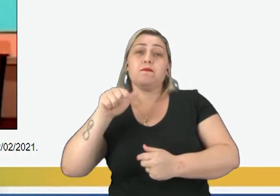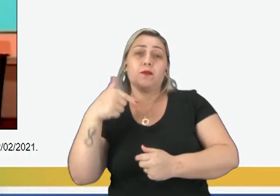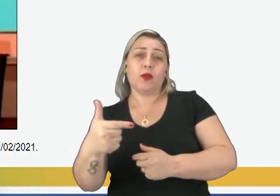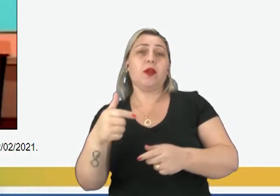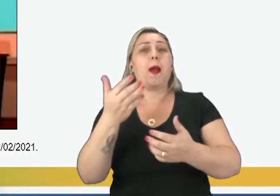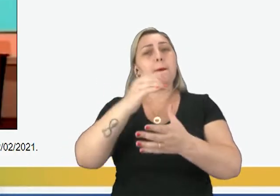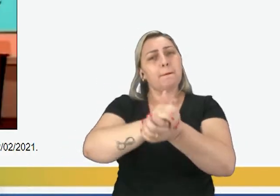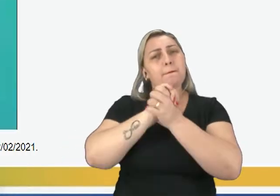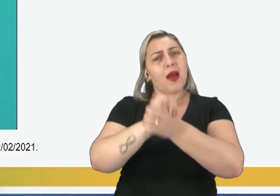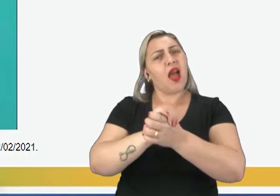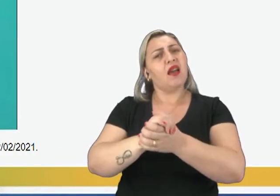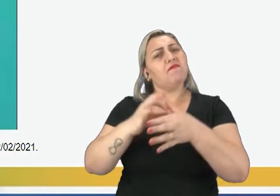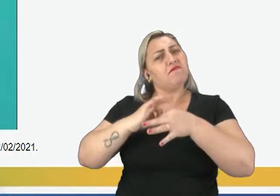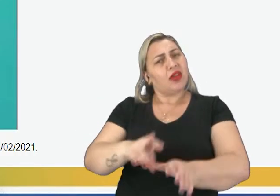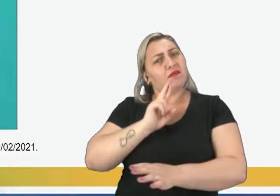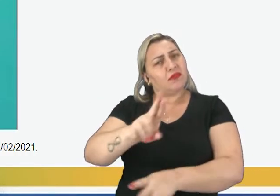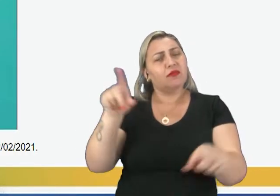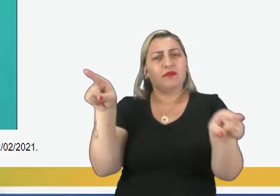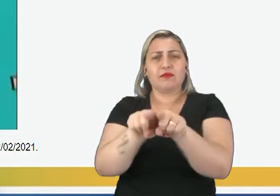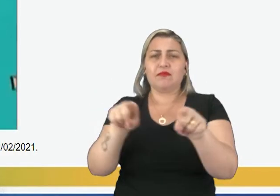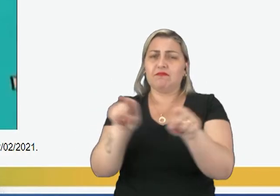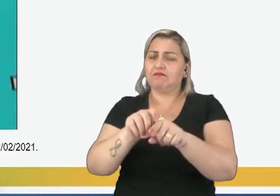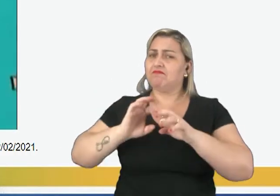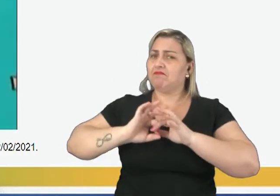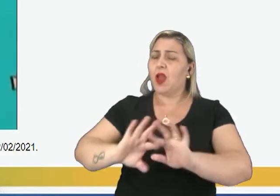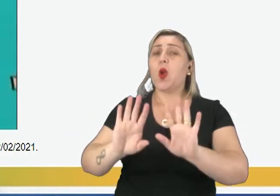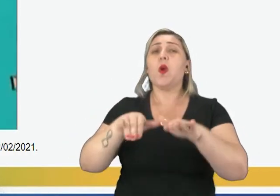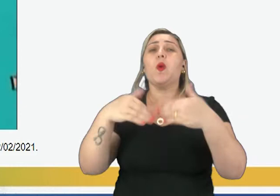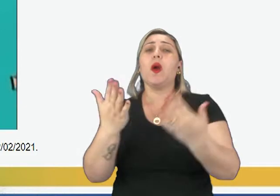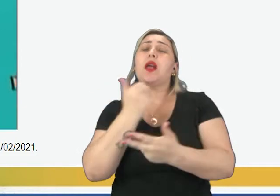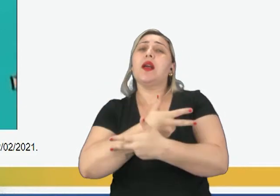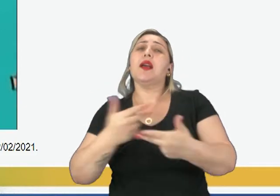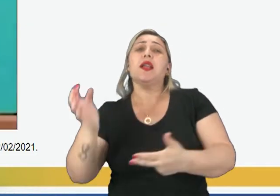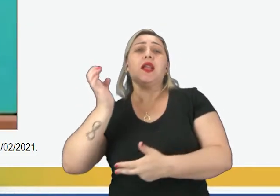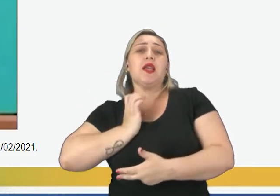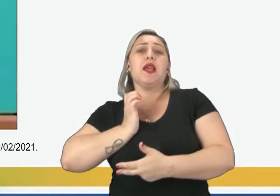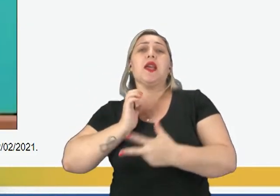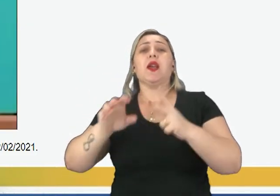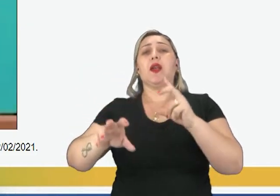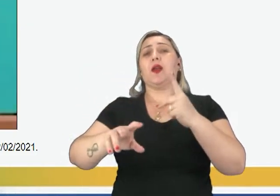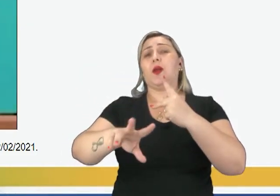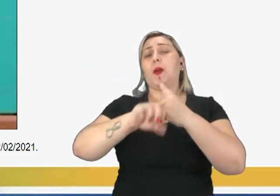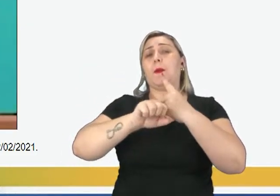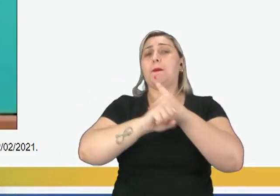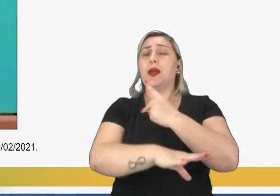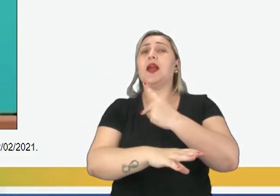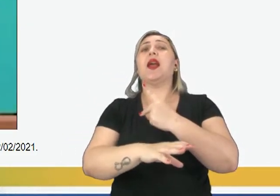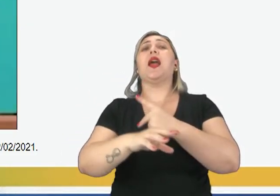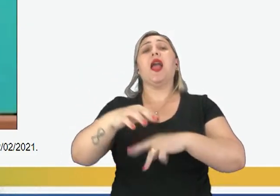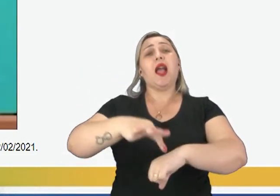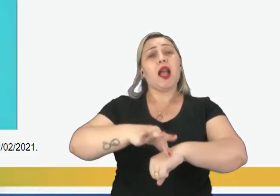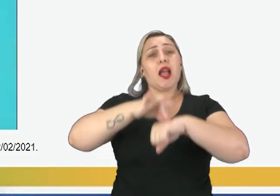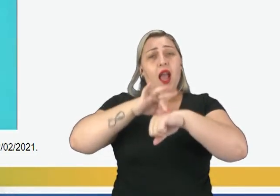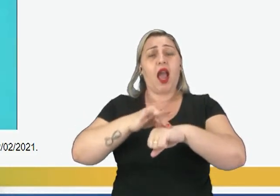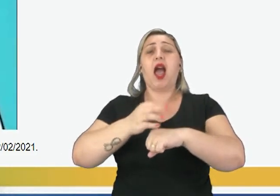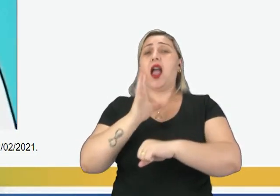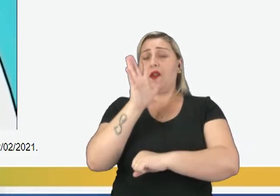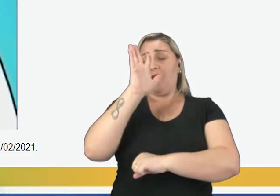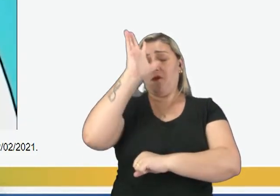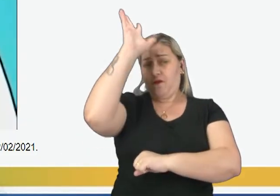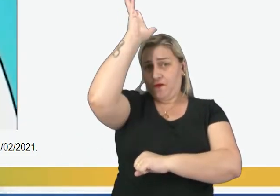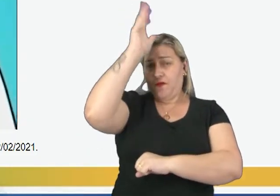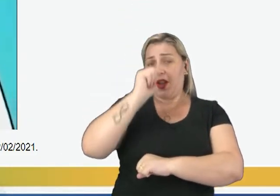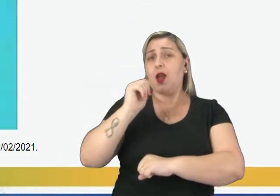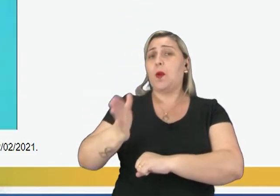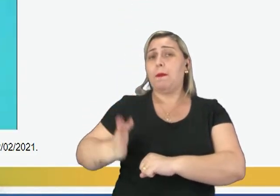Parabéns! Ei, deixa a gente responder também. Tá bom, eu deixo. E quais os alimentos ricos em proteínas? Carne, frango, peixe, leite e ovos. Muito